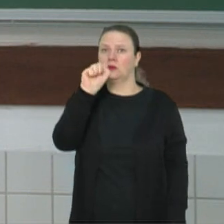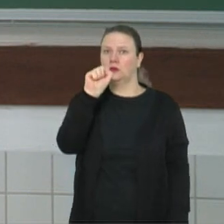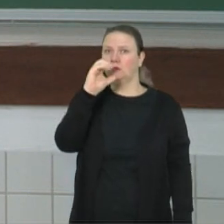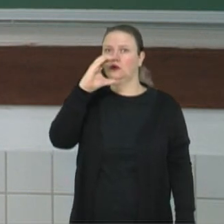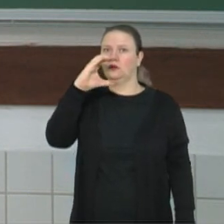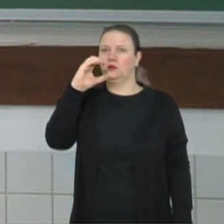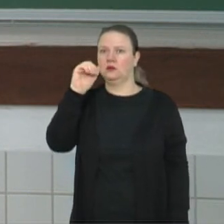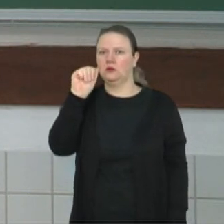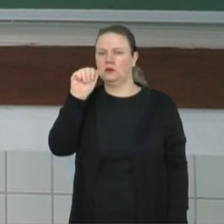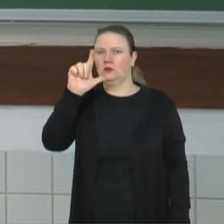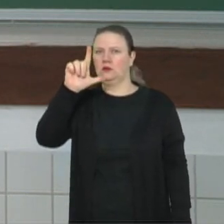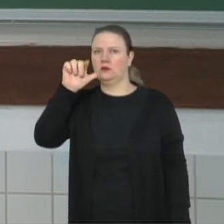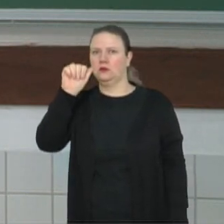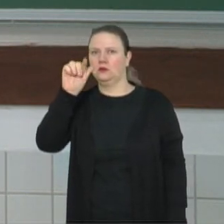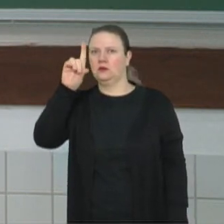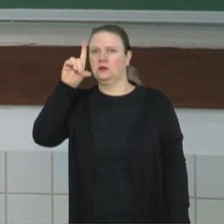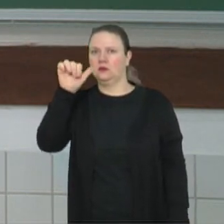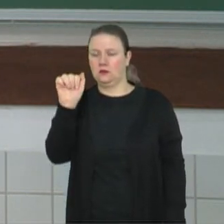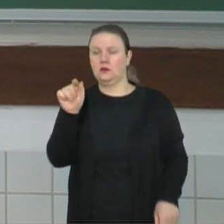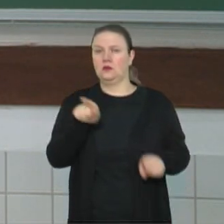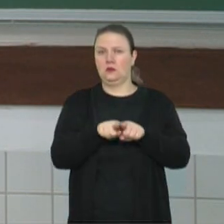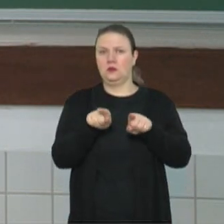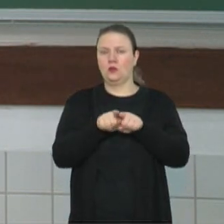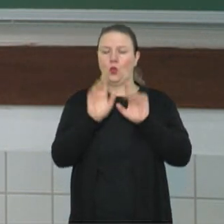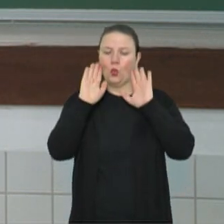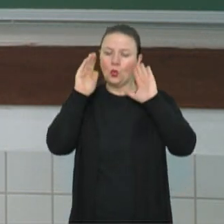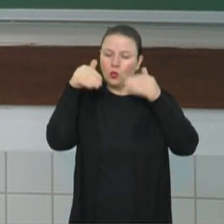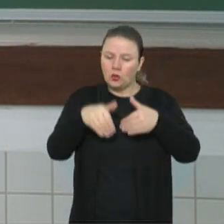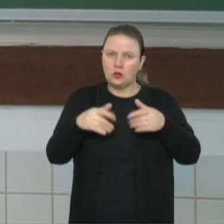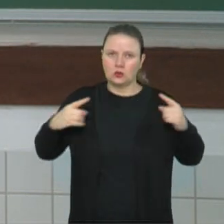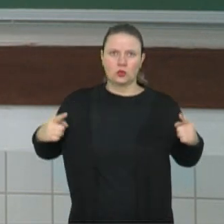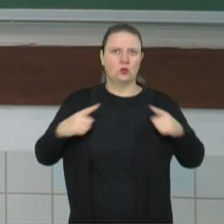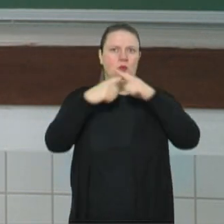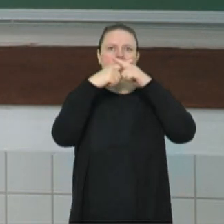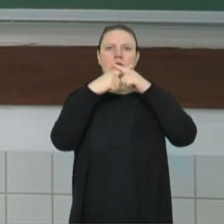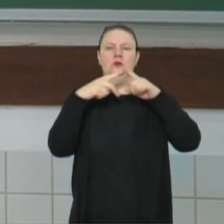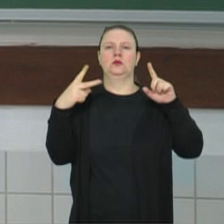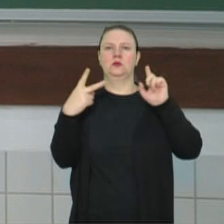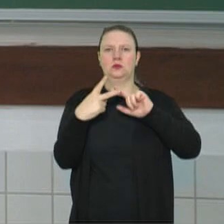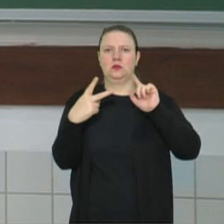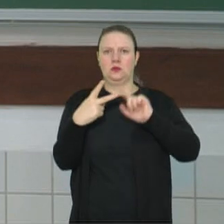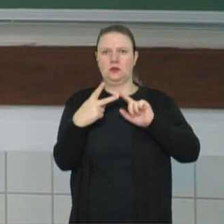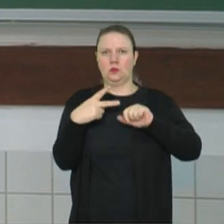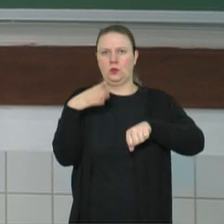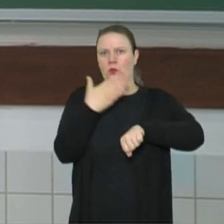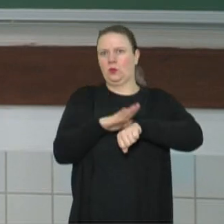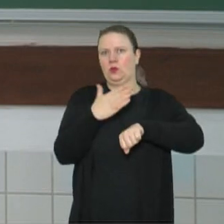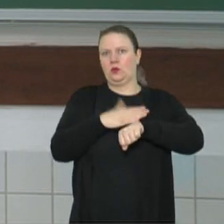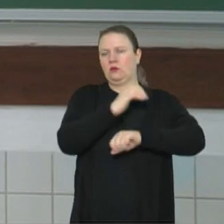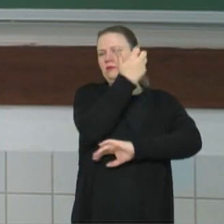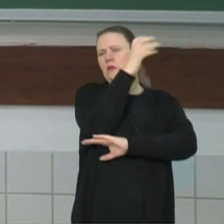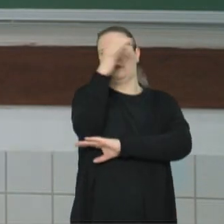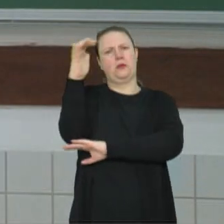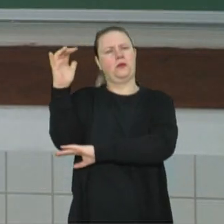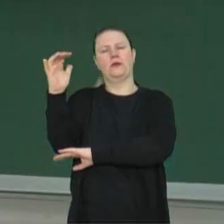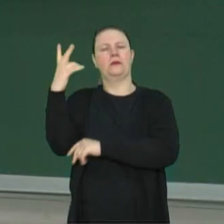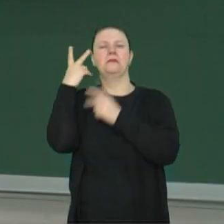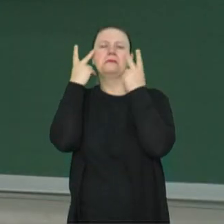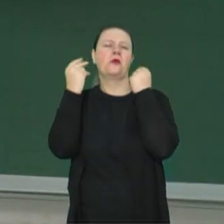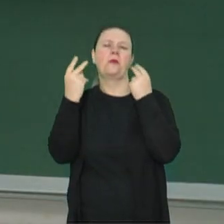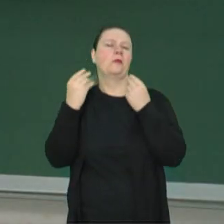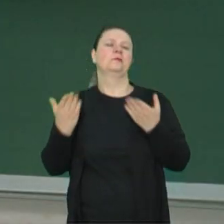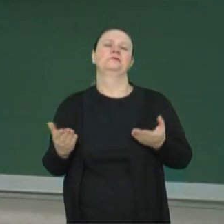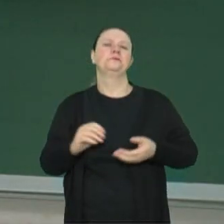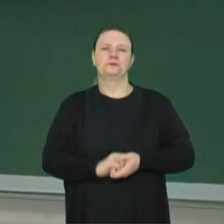duas separações de escaladas. A esportiva voltada à competição, e a escalada realizada no meio natural. Mas vocês bem sabem, já